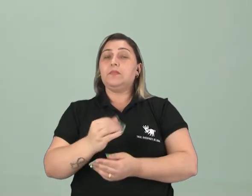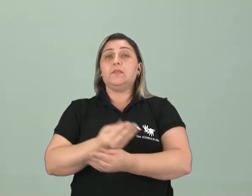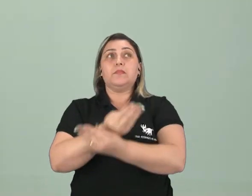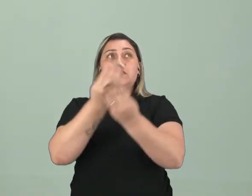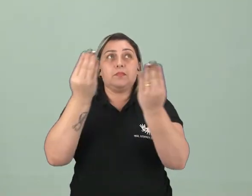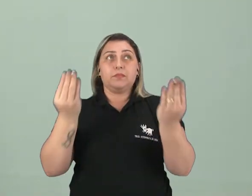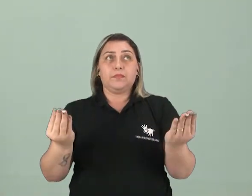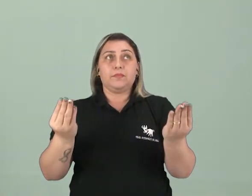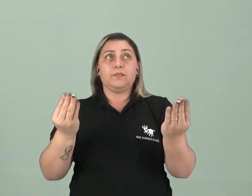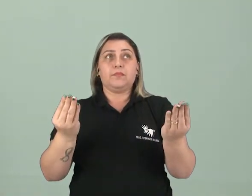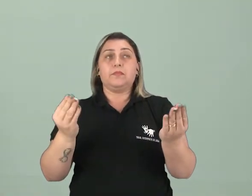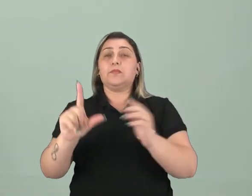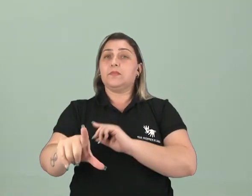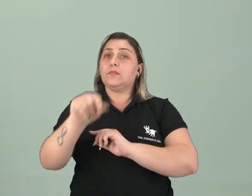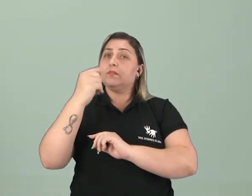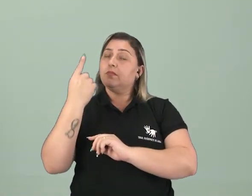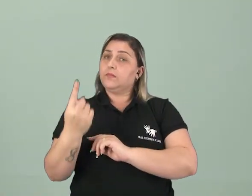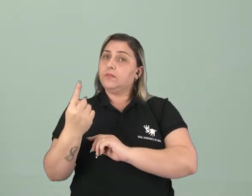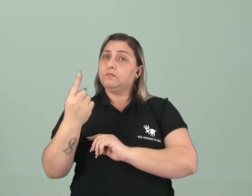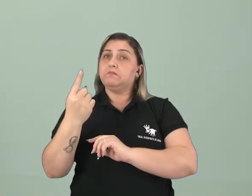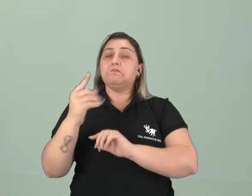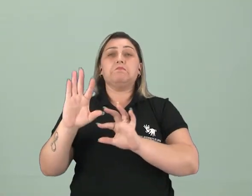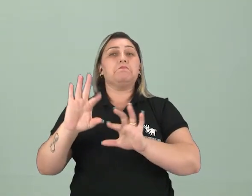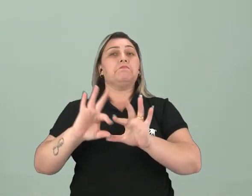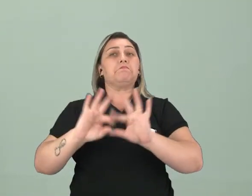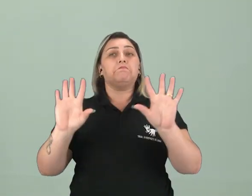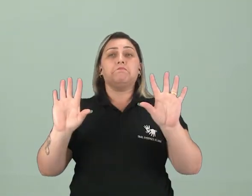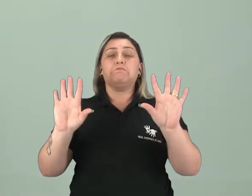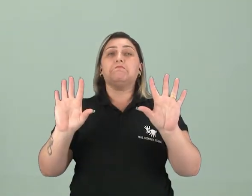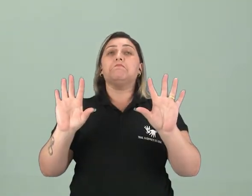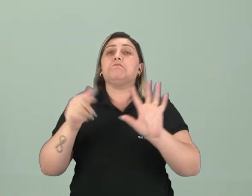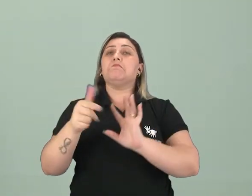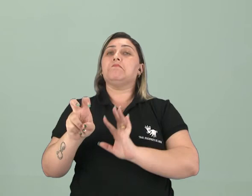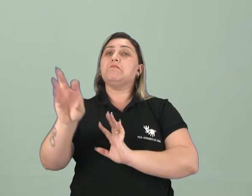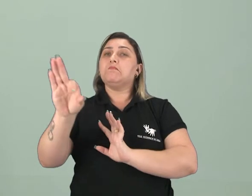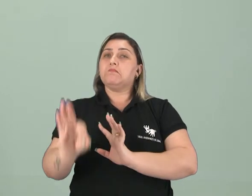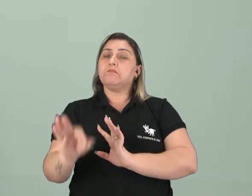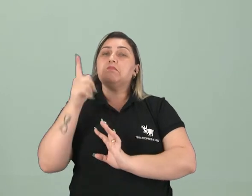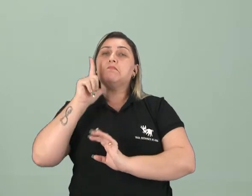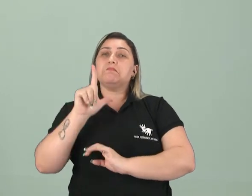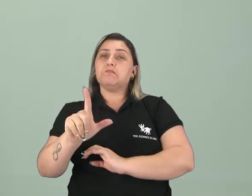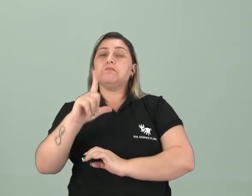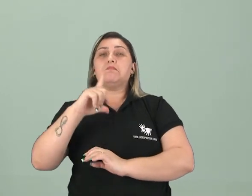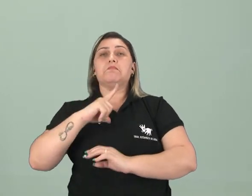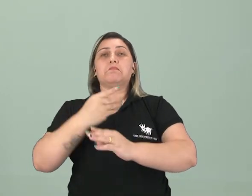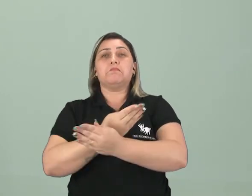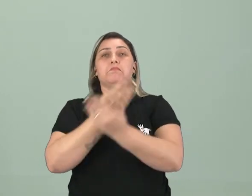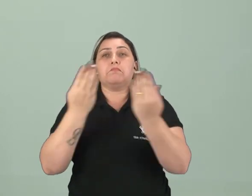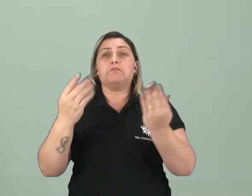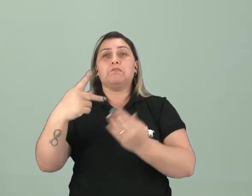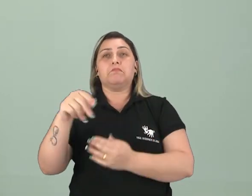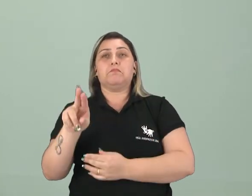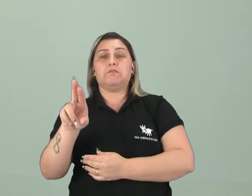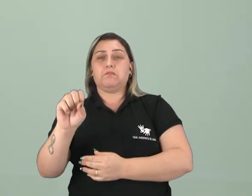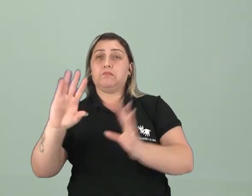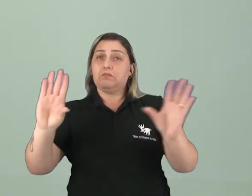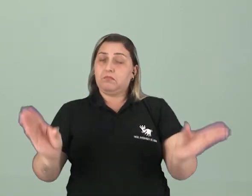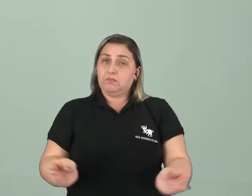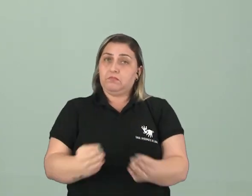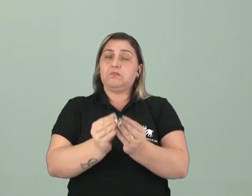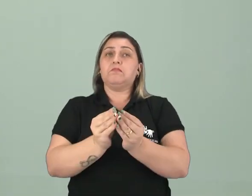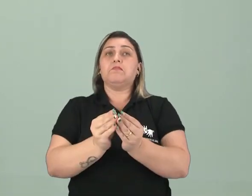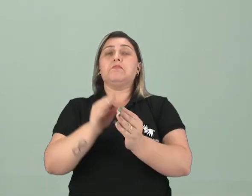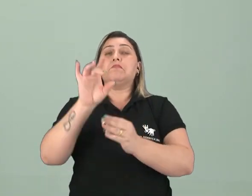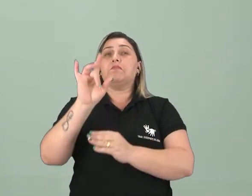baralho e eu escolher uma carta aleatoriamente, eu tenho 25% de chance que tenha essa carta de paus. Então, resumindo,